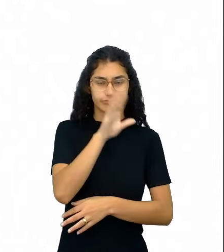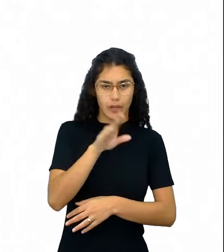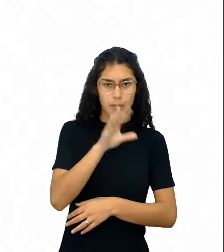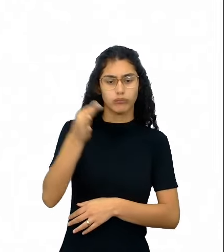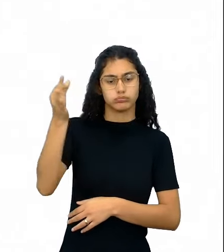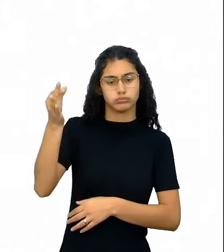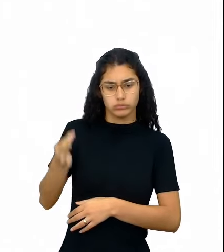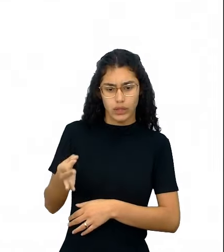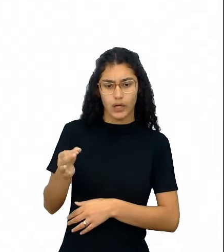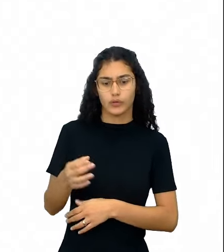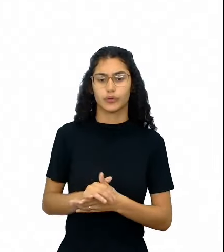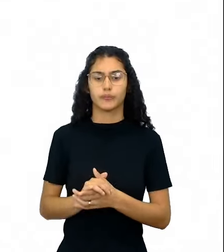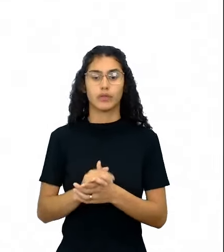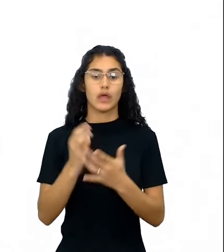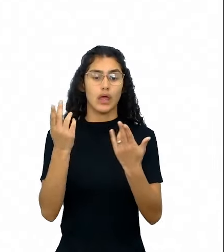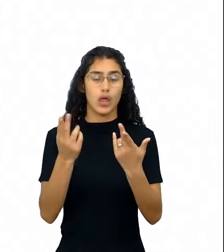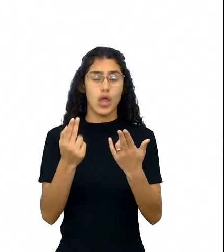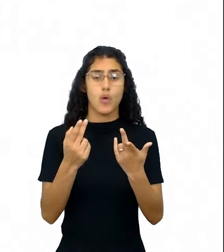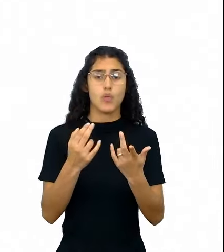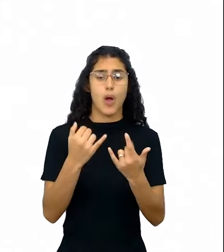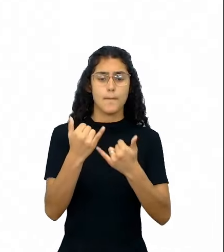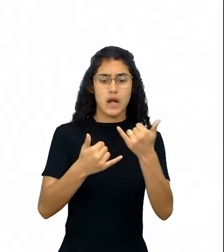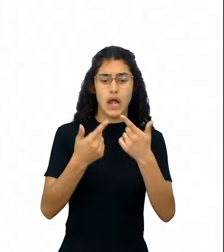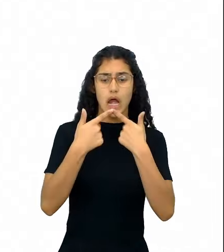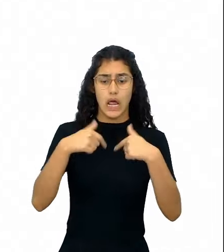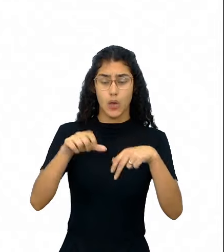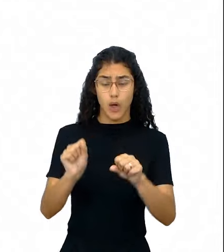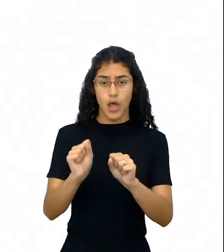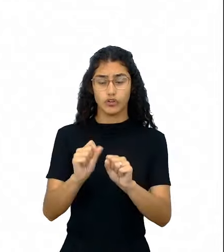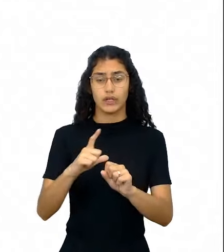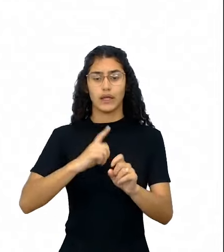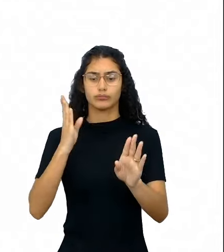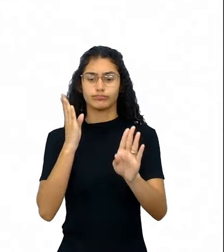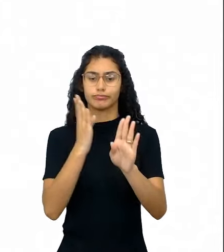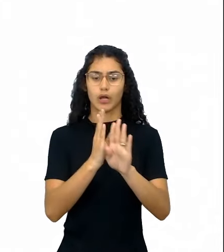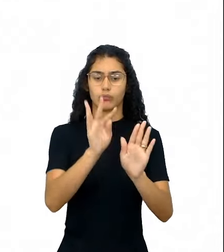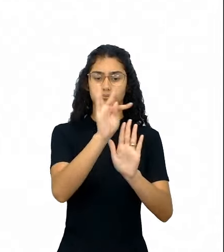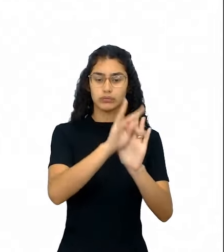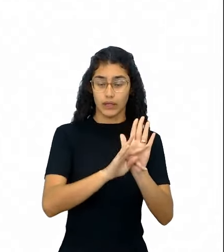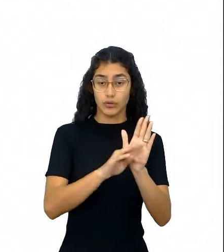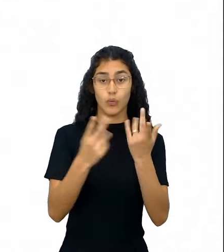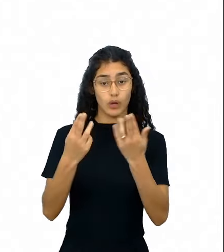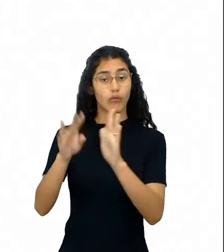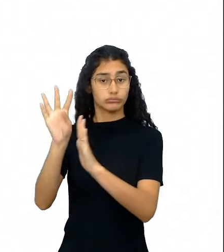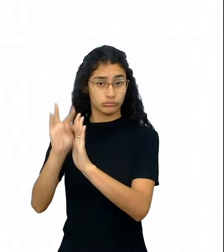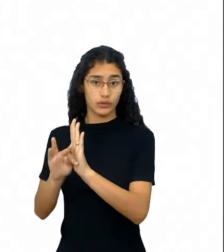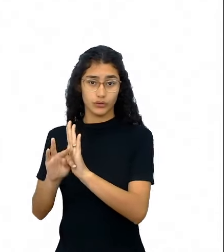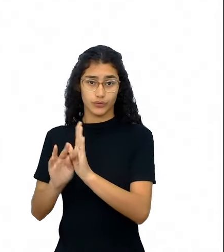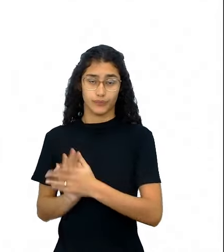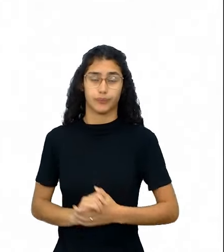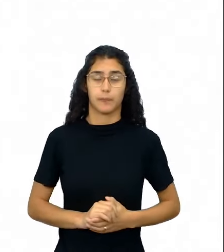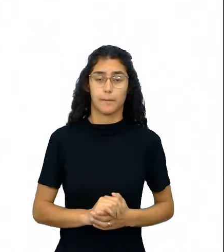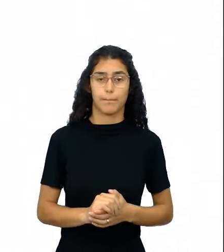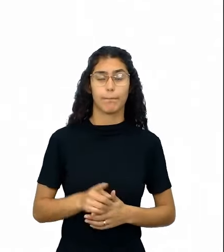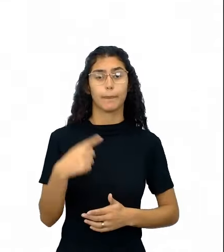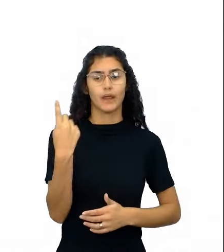coerente, isto é, um jogo de linguagem, que os levam a identificar um texto como texto. Então, aqui nós